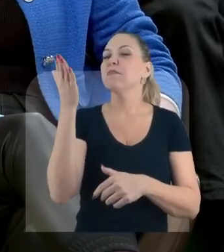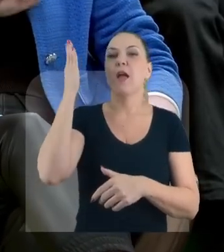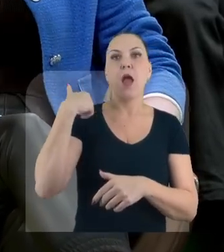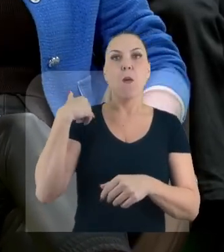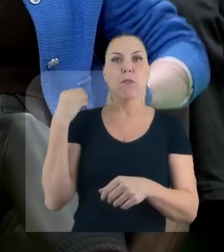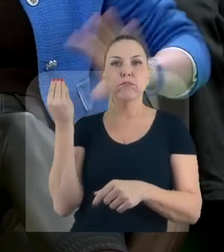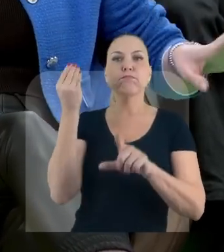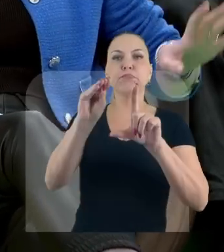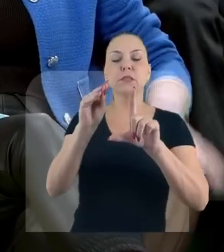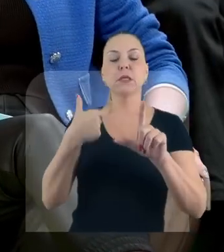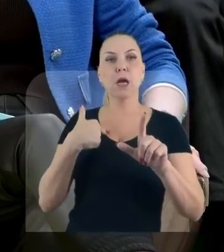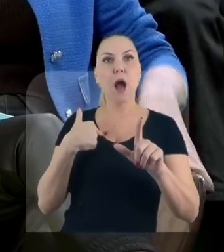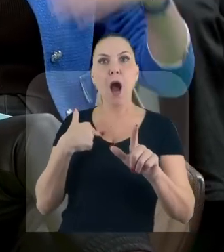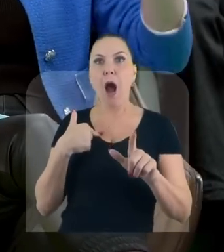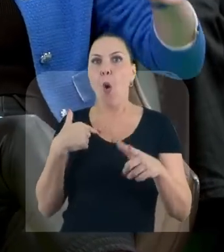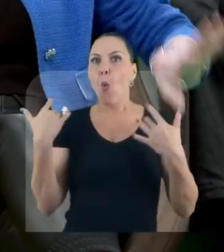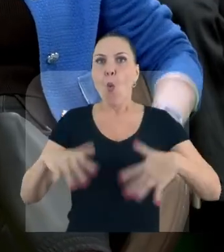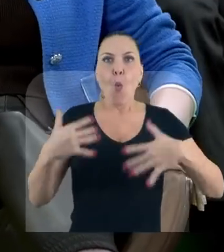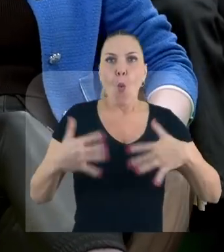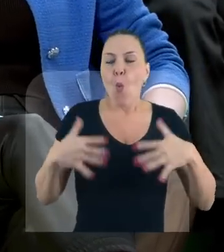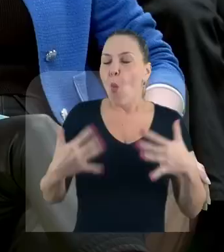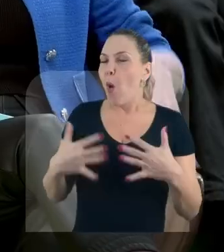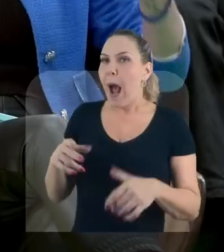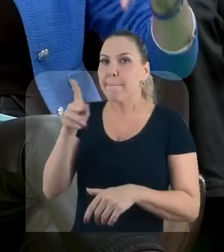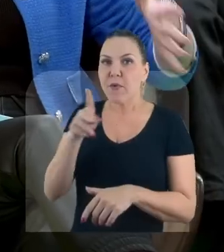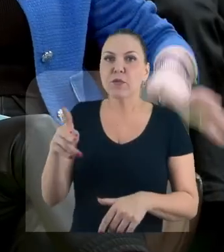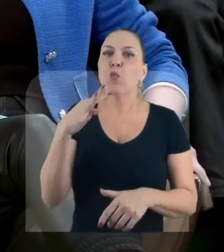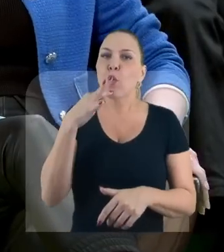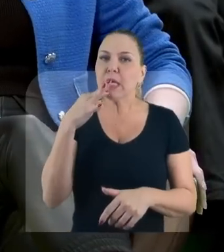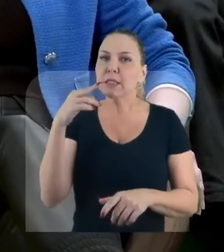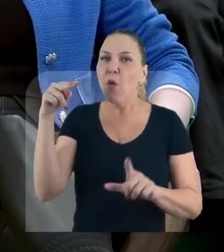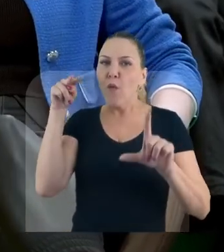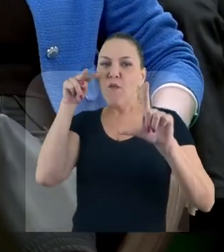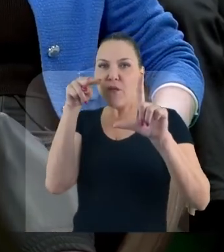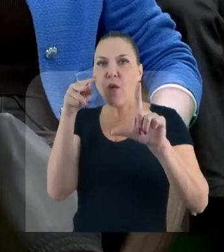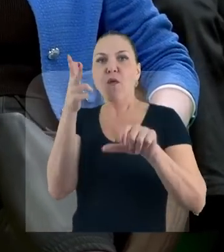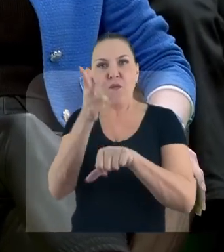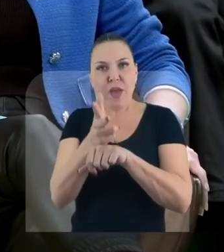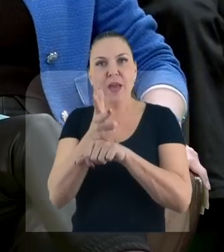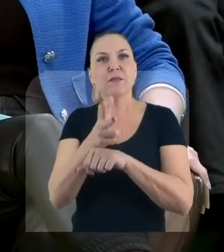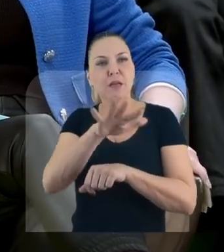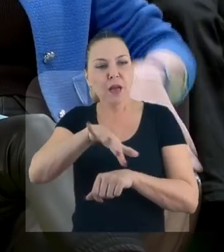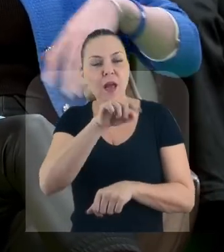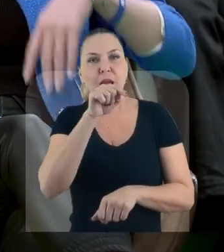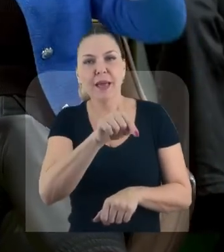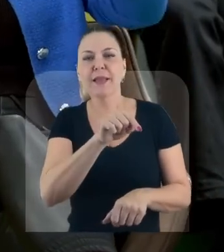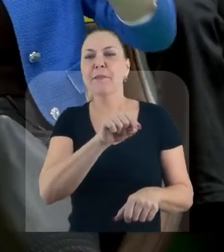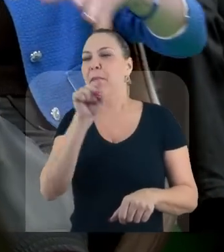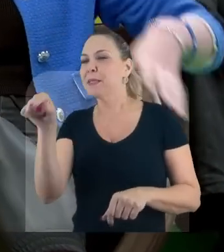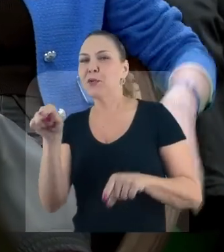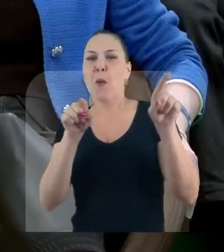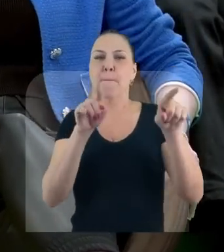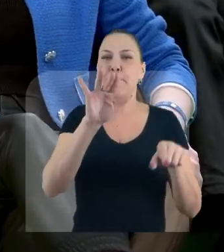o vídeo, bombou, viralizou. E o professor Olavo de Carvalho me conheceu através desse vídeo, me apresentou o Alan dos Santos, o Alan me